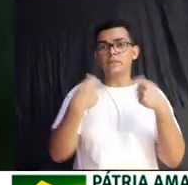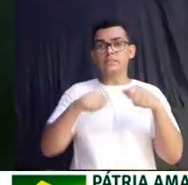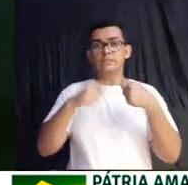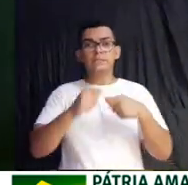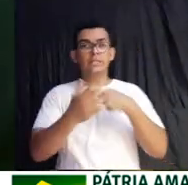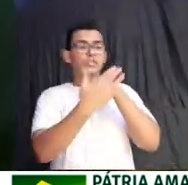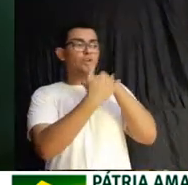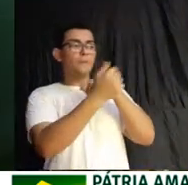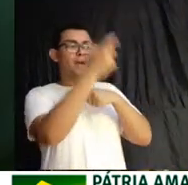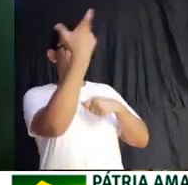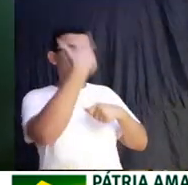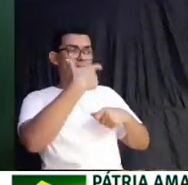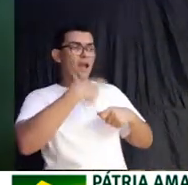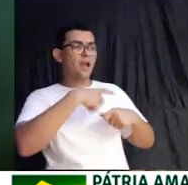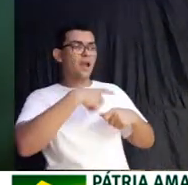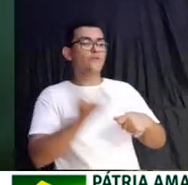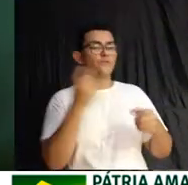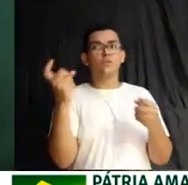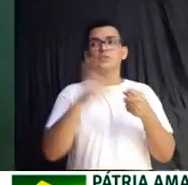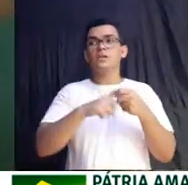teu nego.